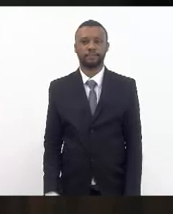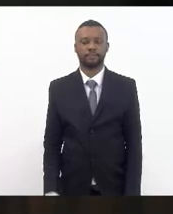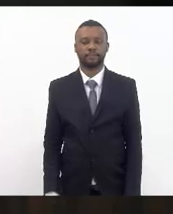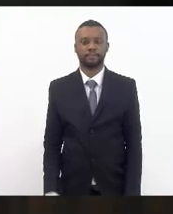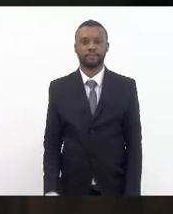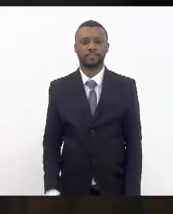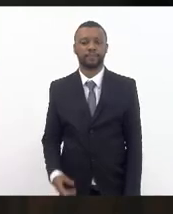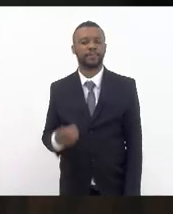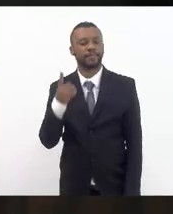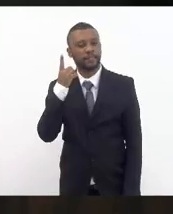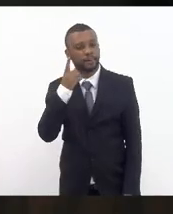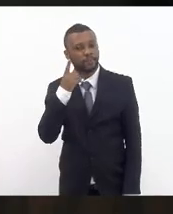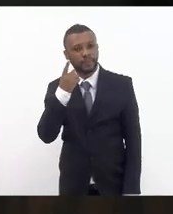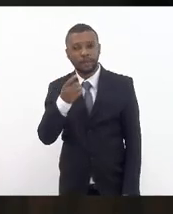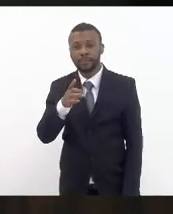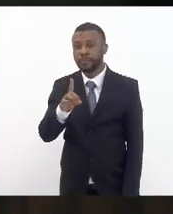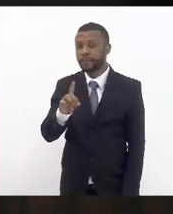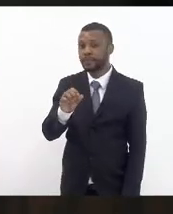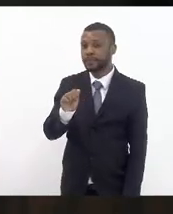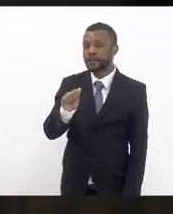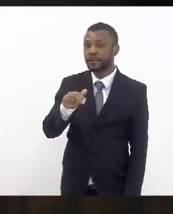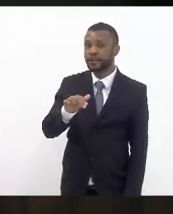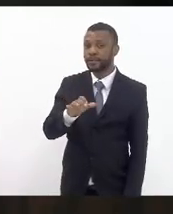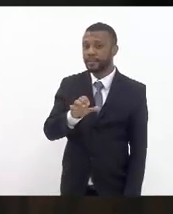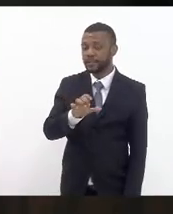Deputado Daniel Librelon.